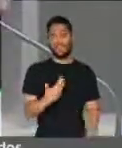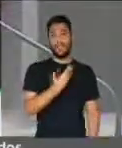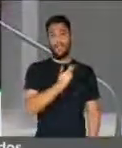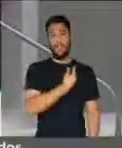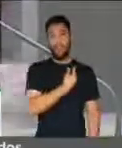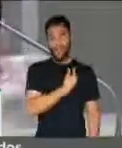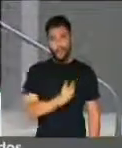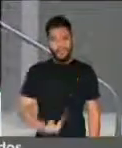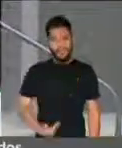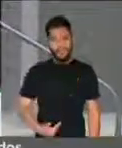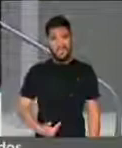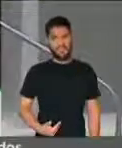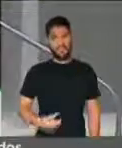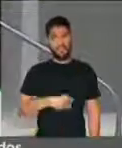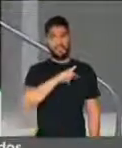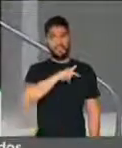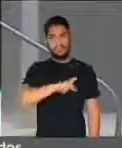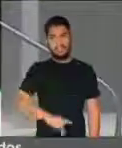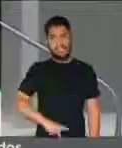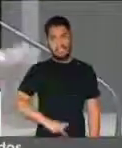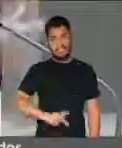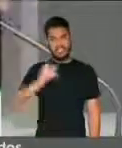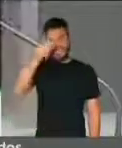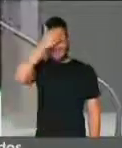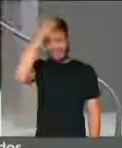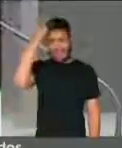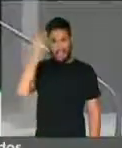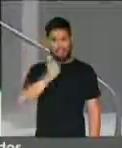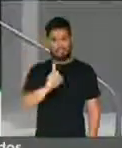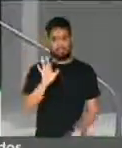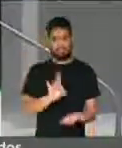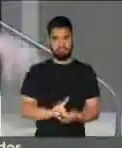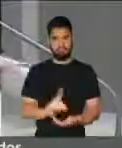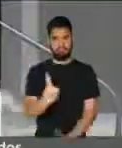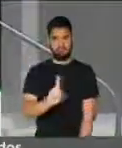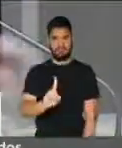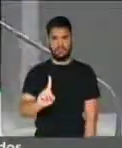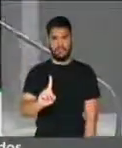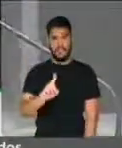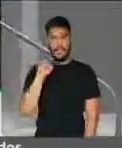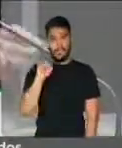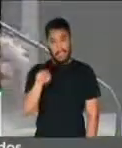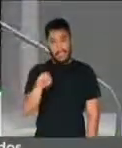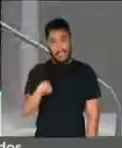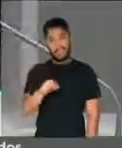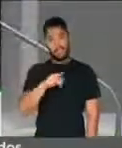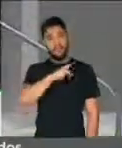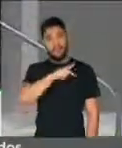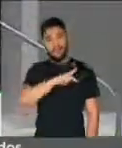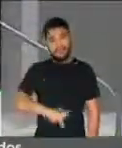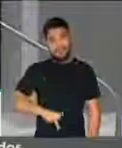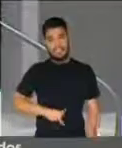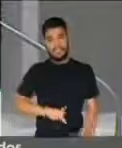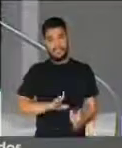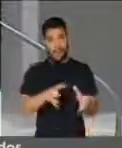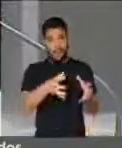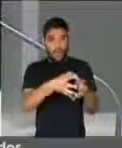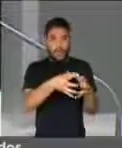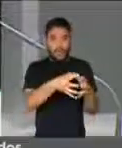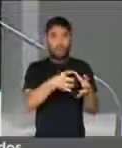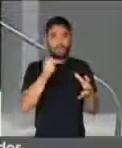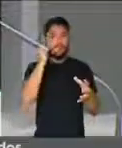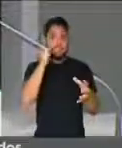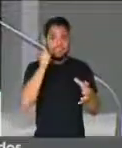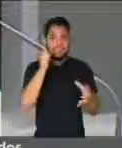governo ilegítimo do senhor Michel Temer, que impôs a sua base aliada no